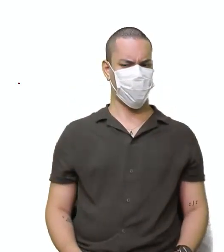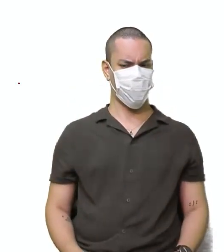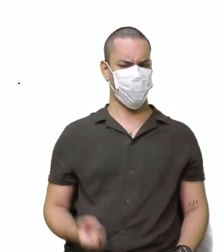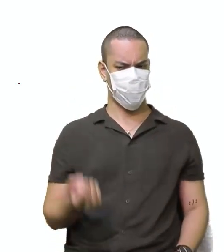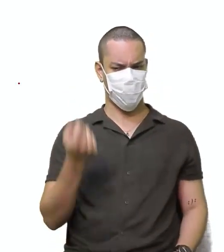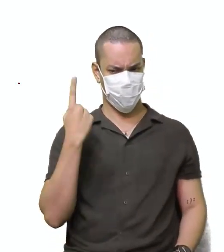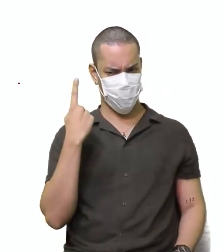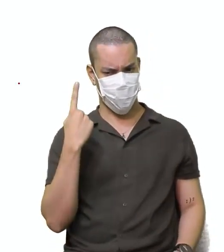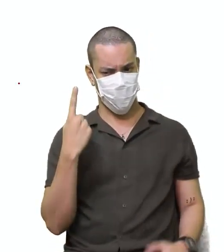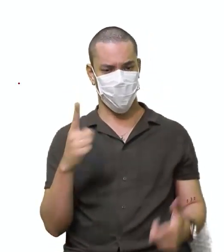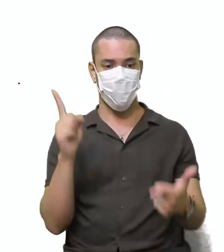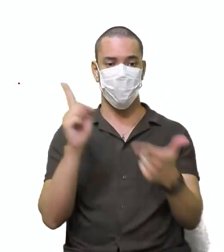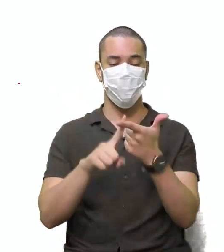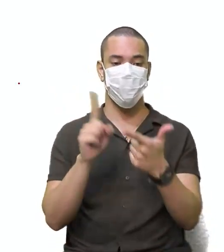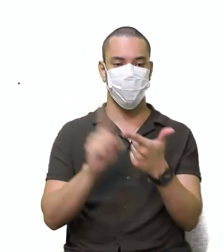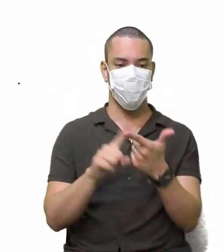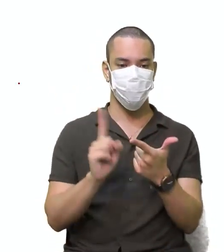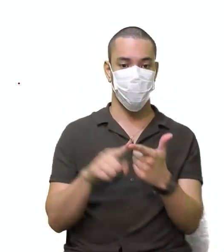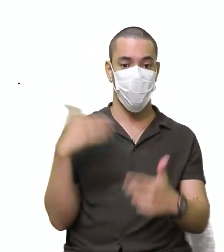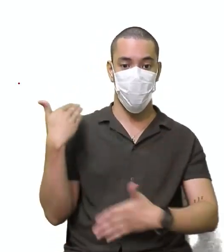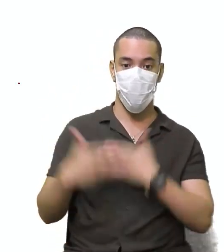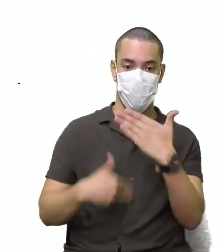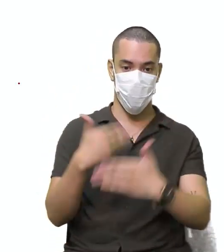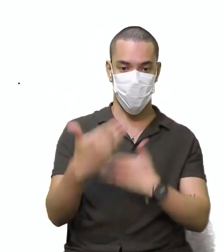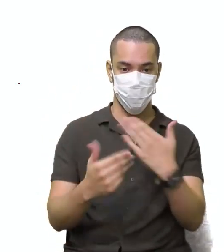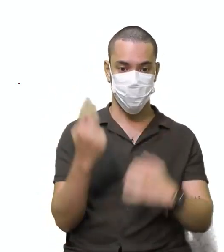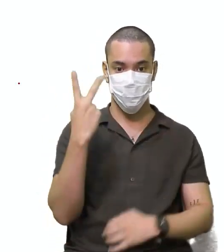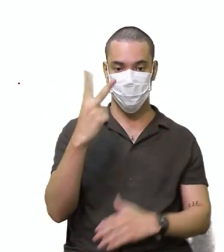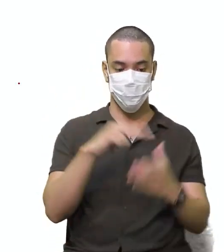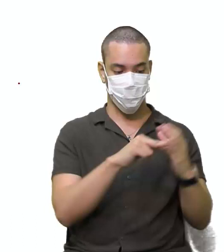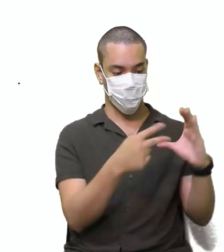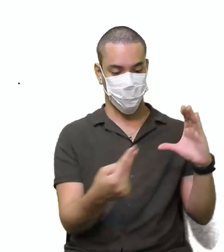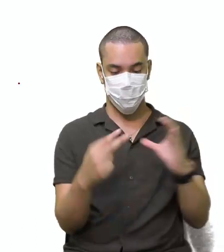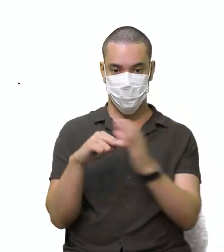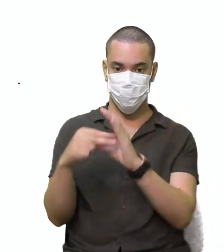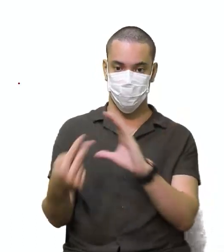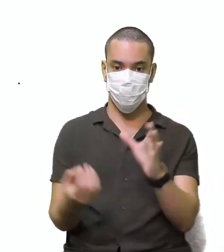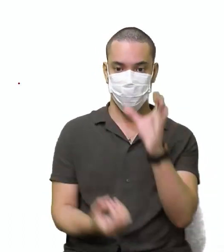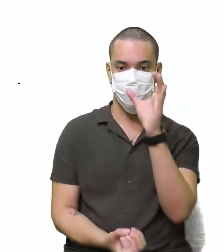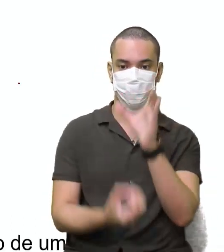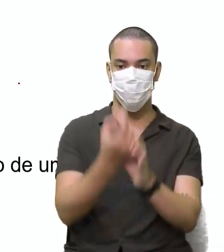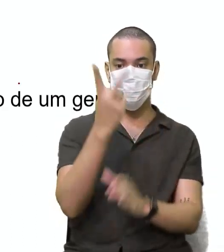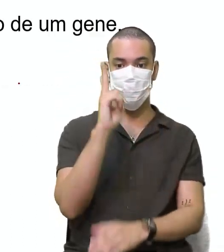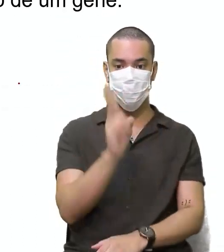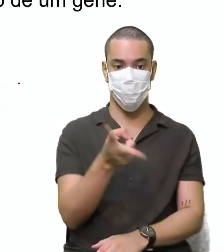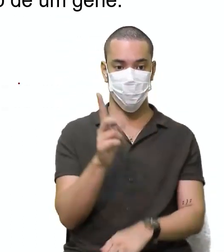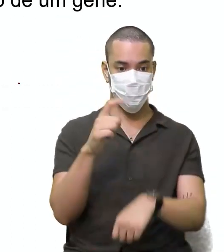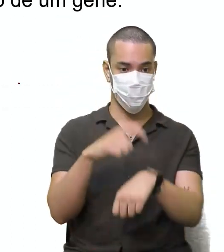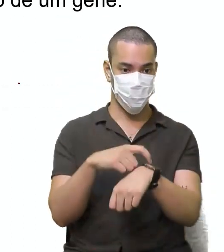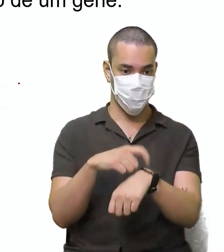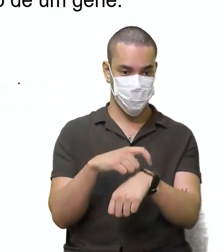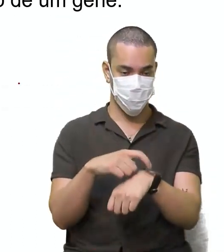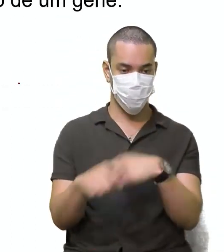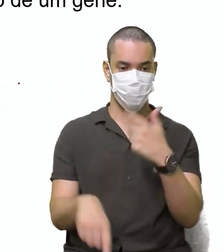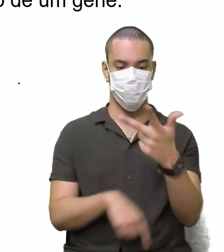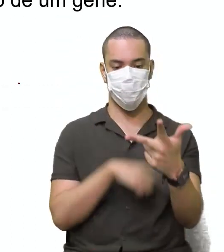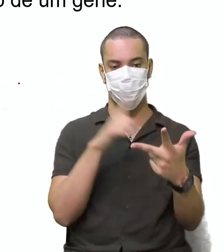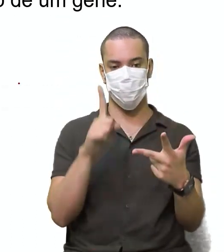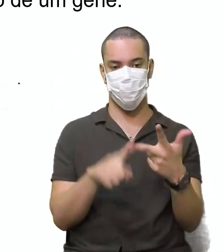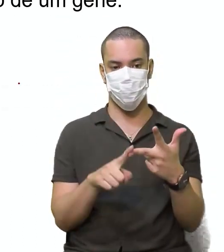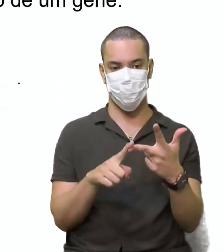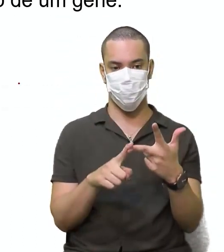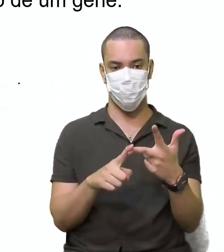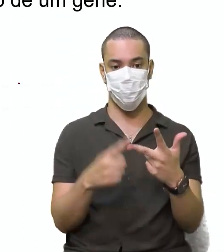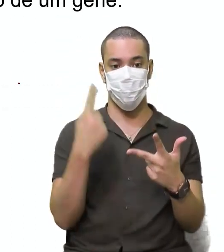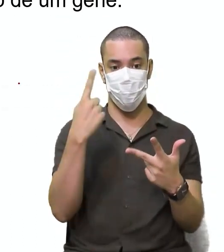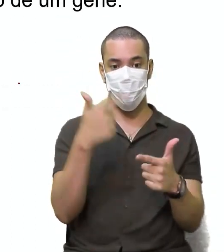daqui. B. Um processo em que dois genes se expressam no mesmo momento. Um